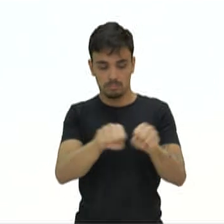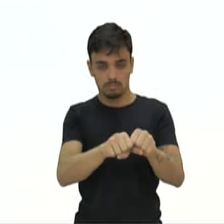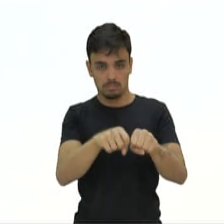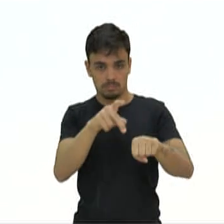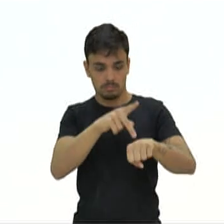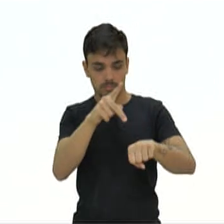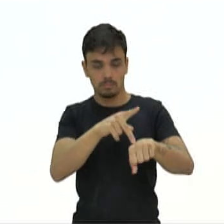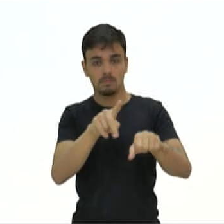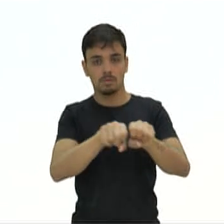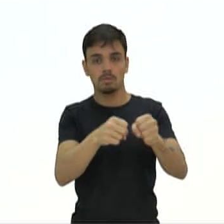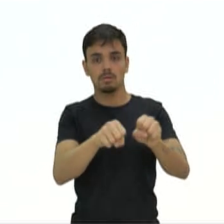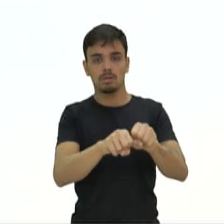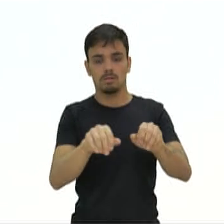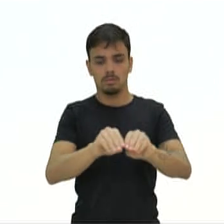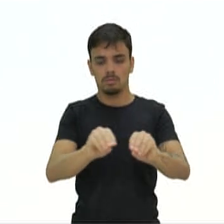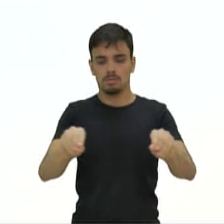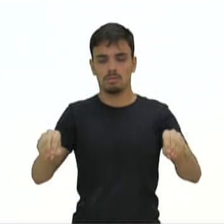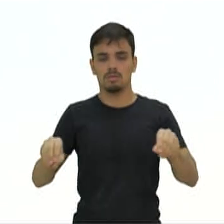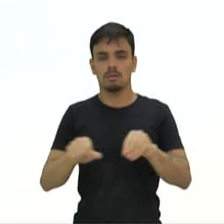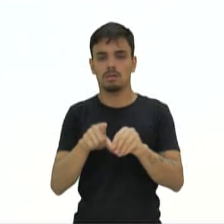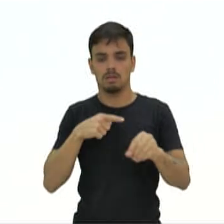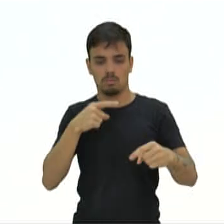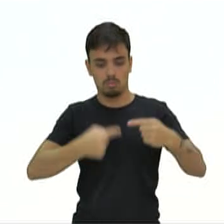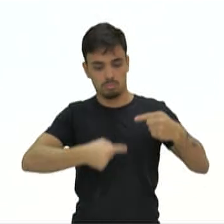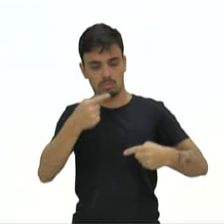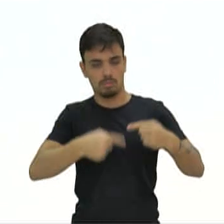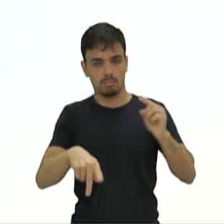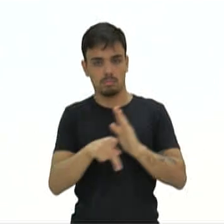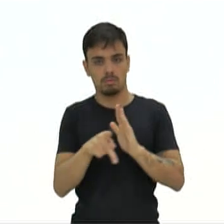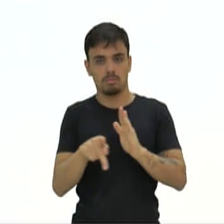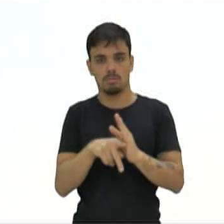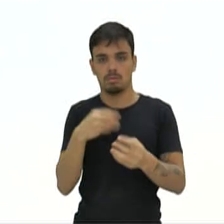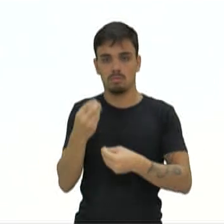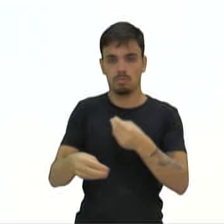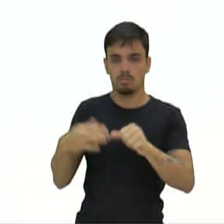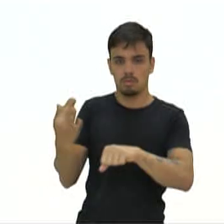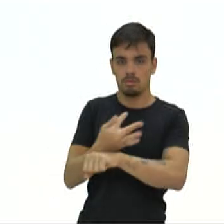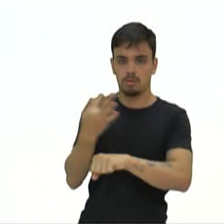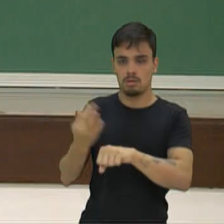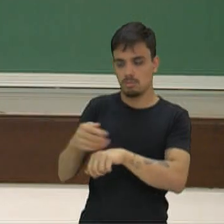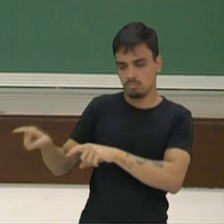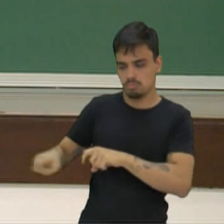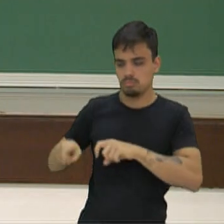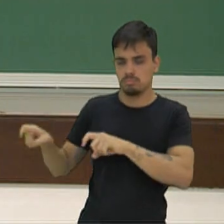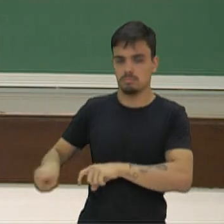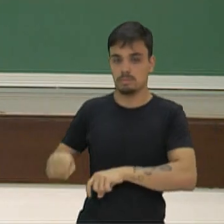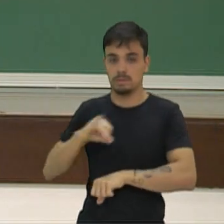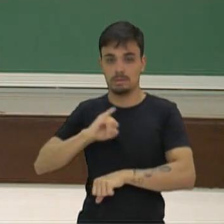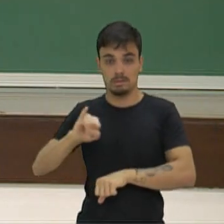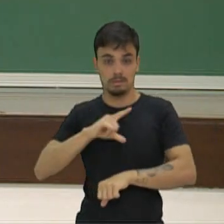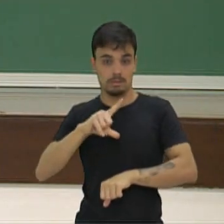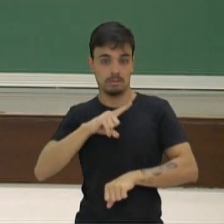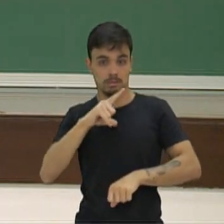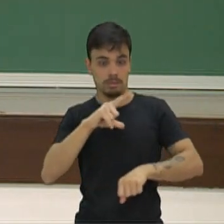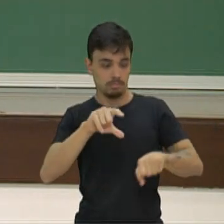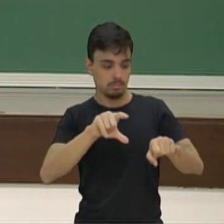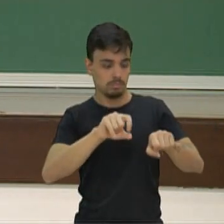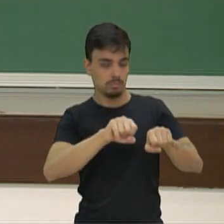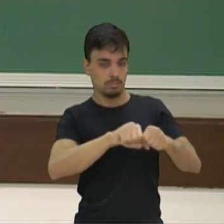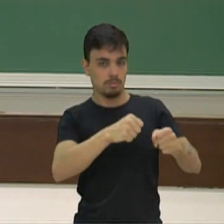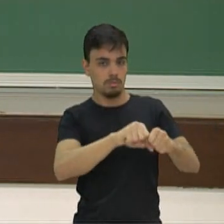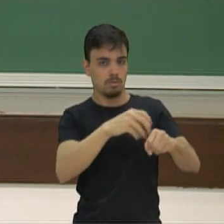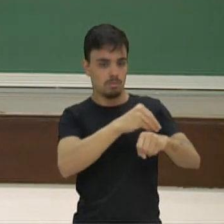à sustentabilidade da produção agrícola. Se existir uma erosão muito grande, perde-se